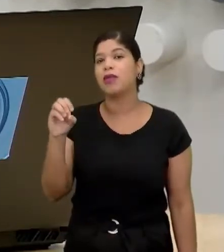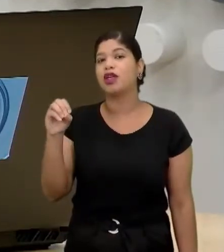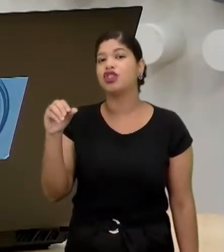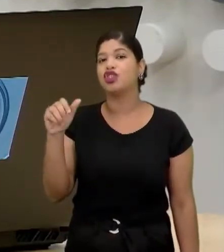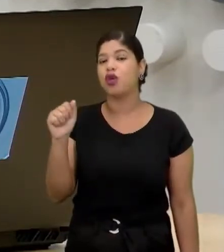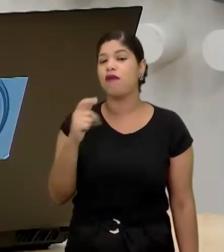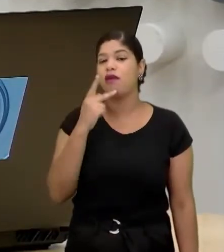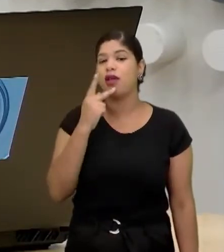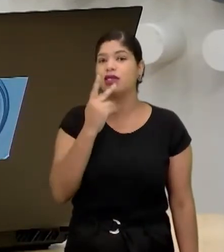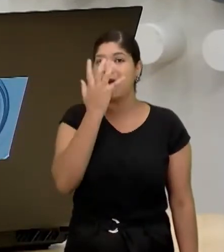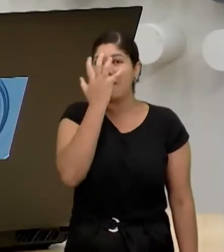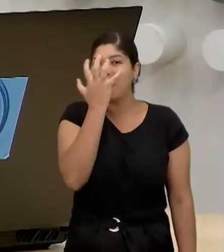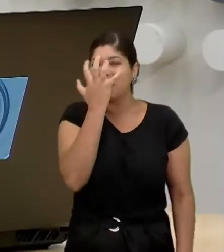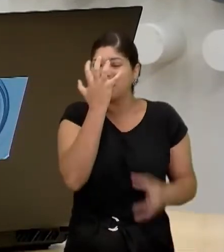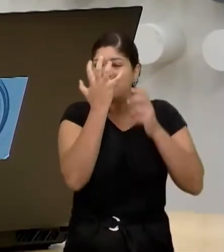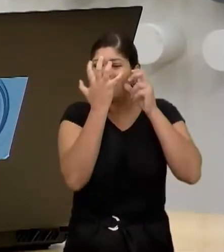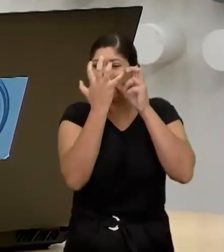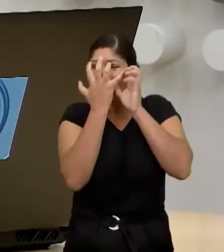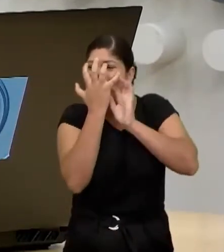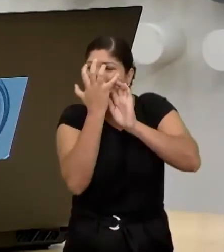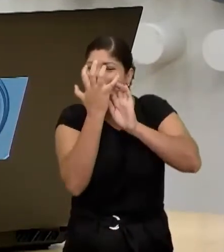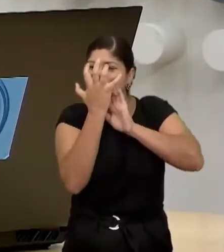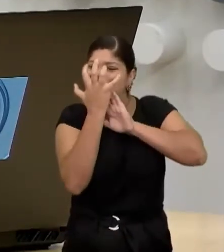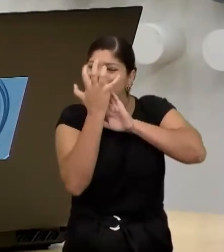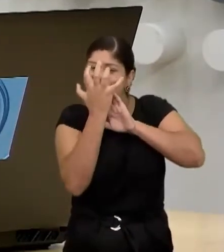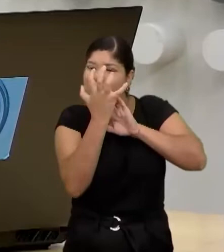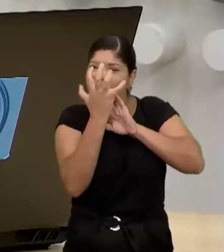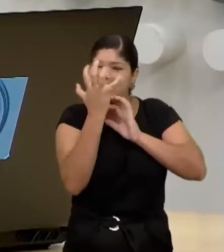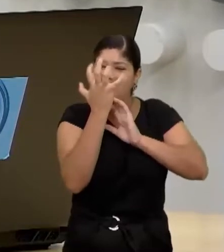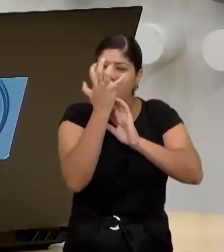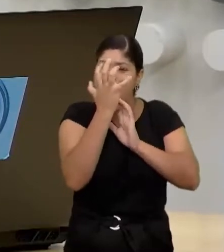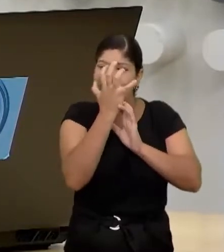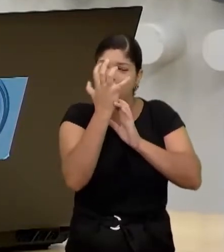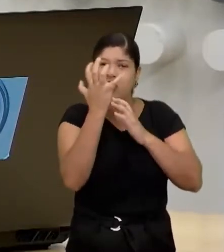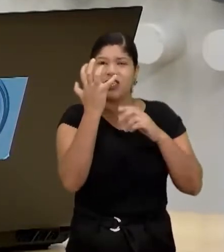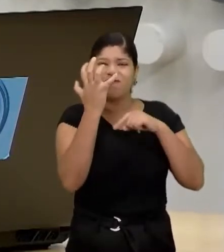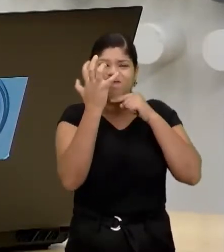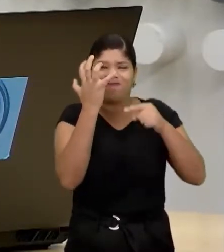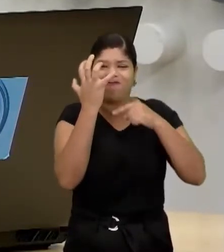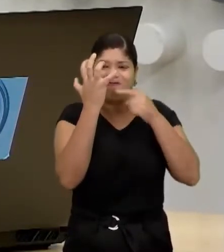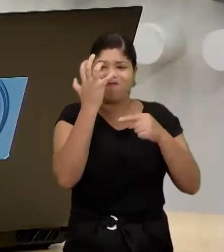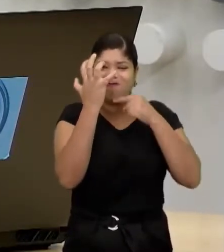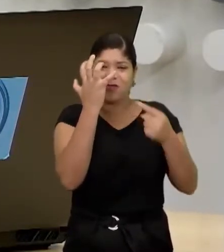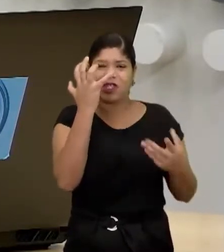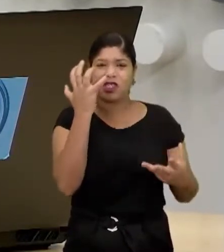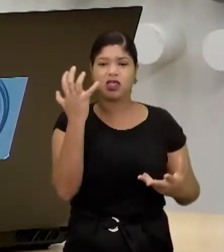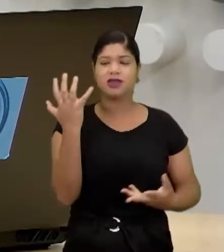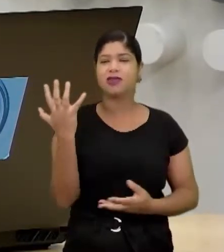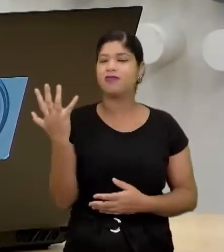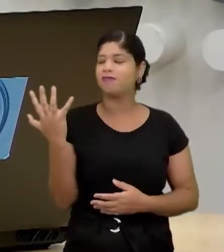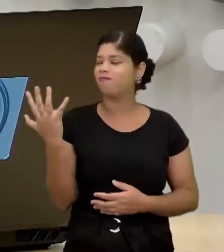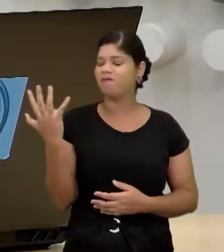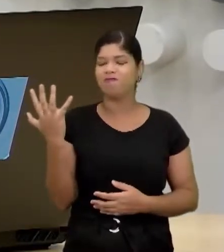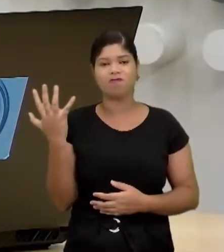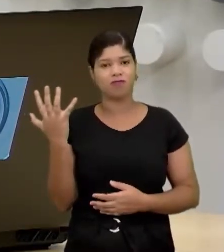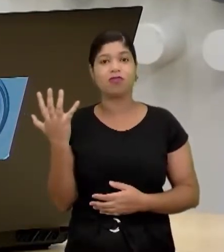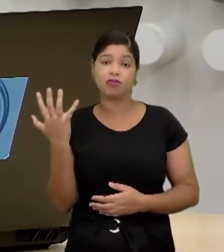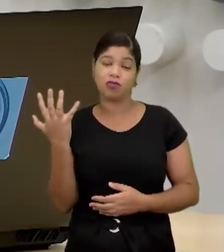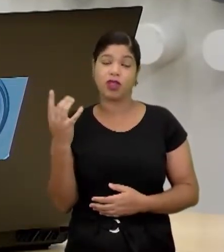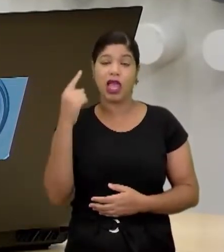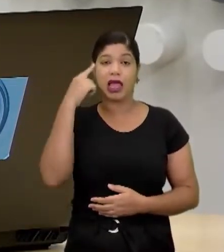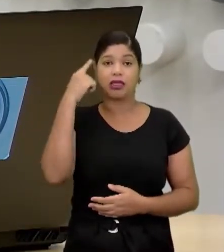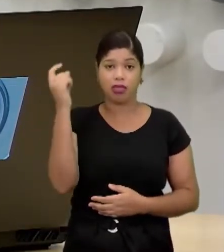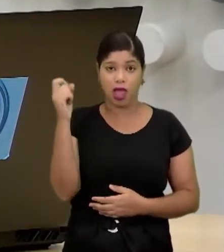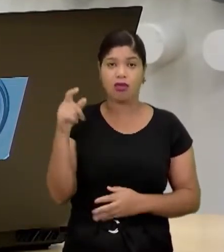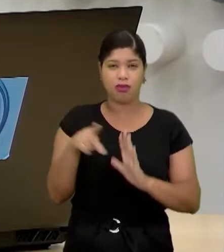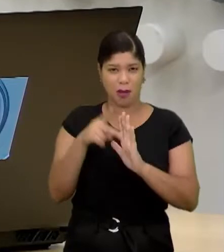a cara não conseguia mas saber o que era eu o que era Máscara o que era eu e o que era representação então um pouco o reino e